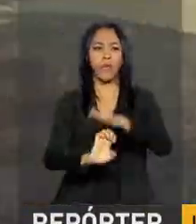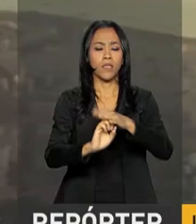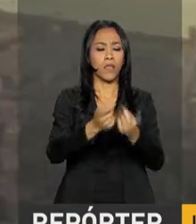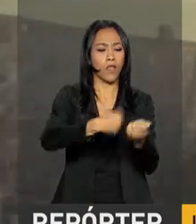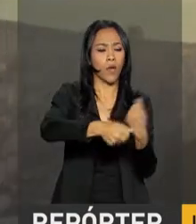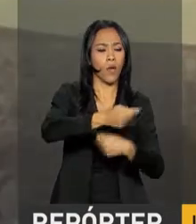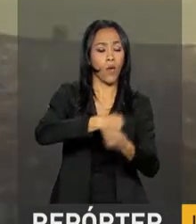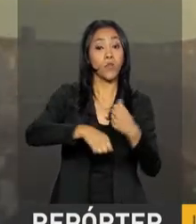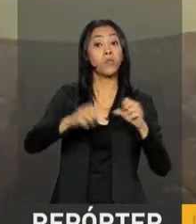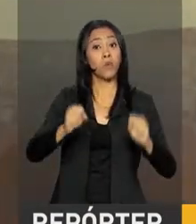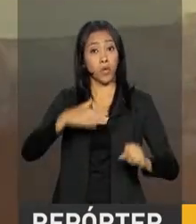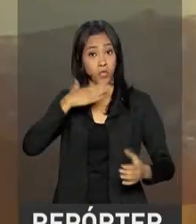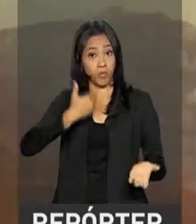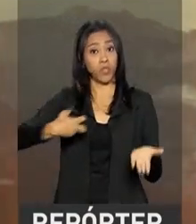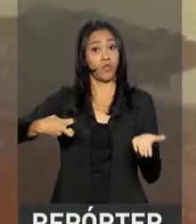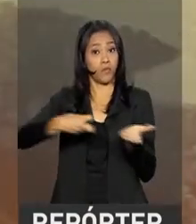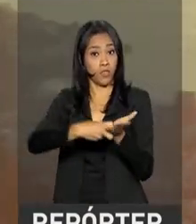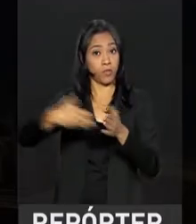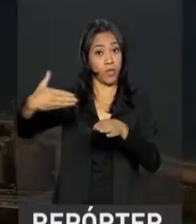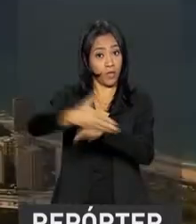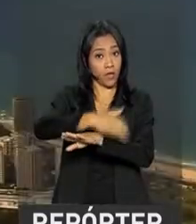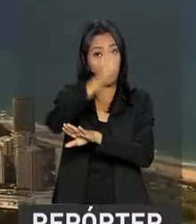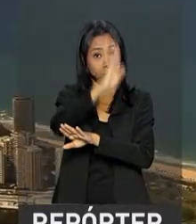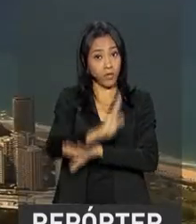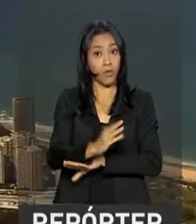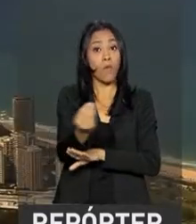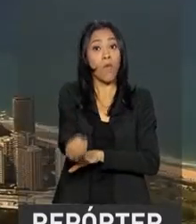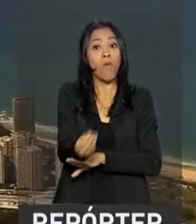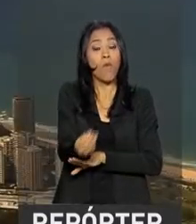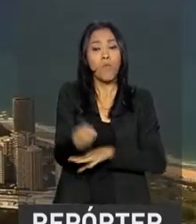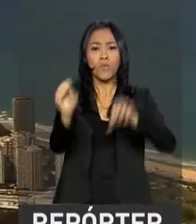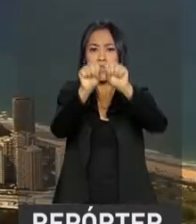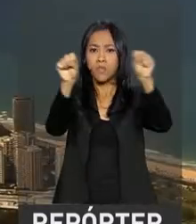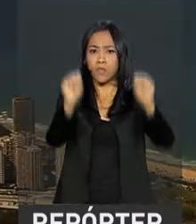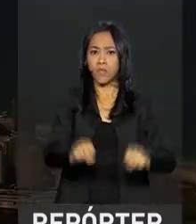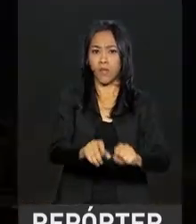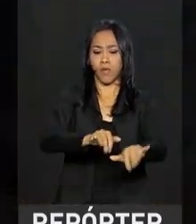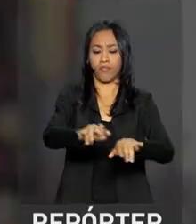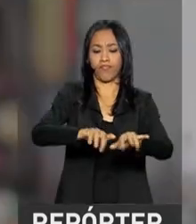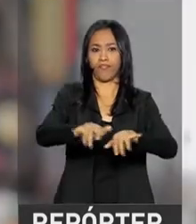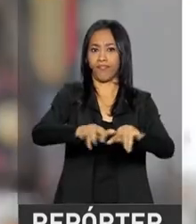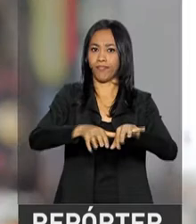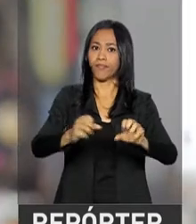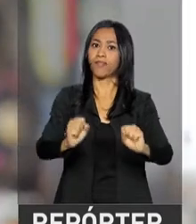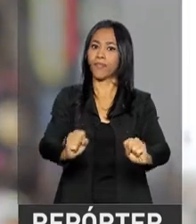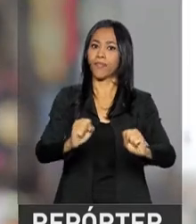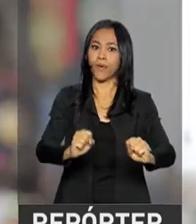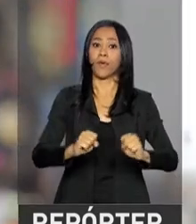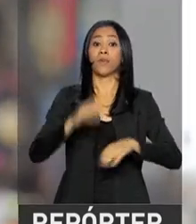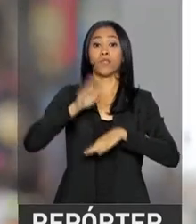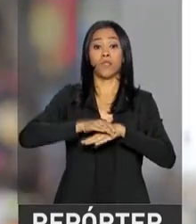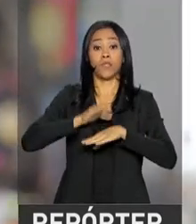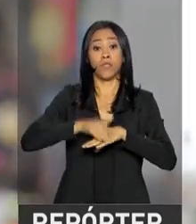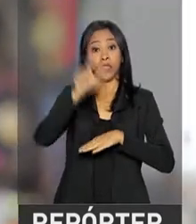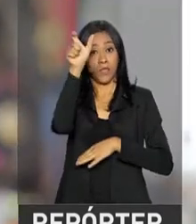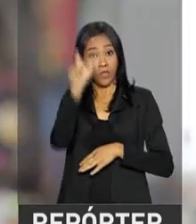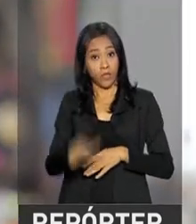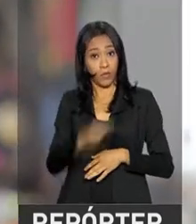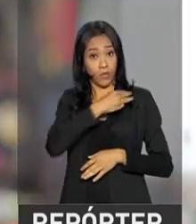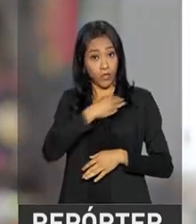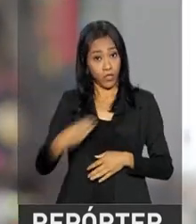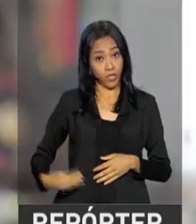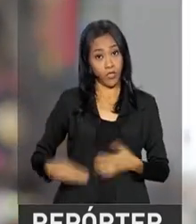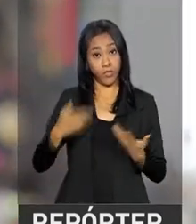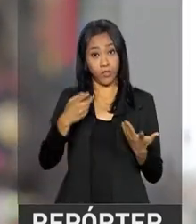solicitar o visto de entrada no país o sistema totalmente eletrônico segundo o ministro do turismo que